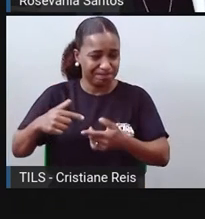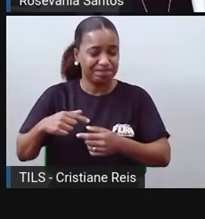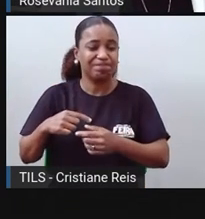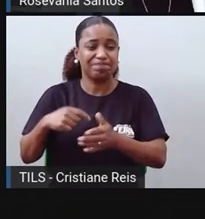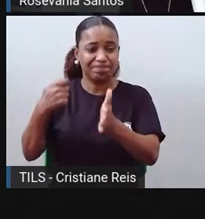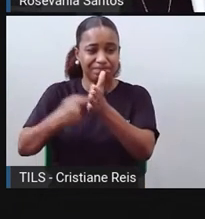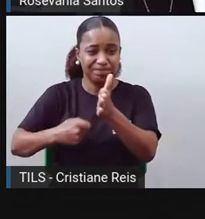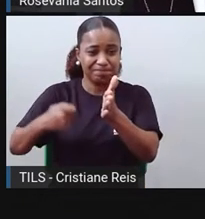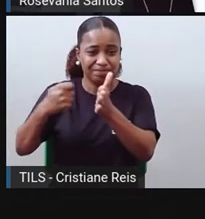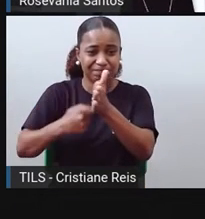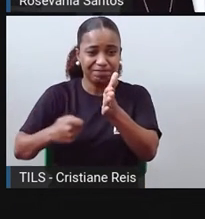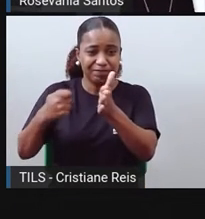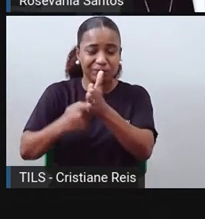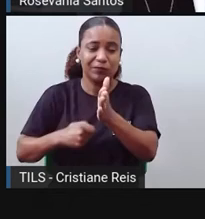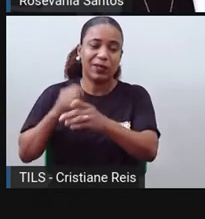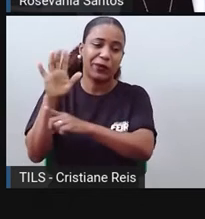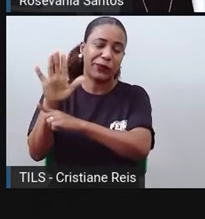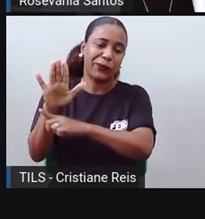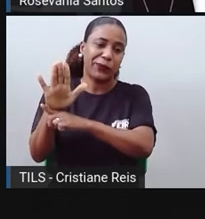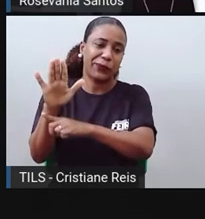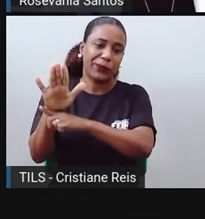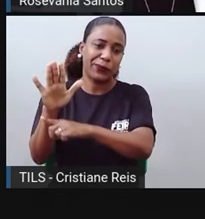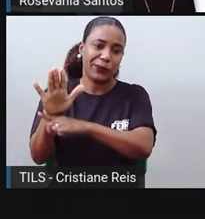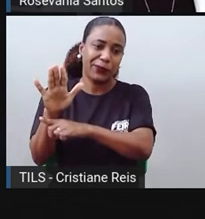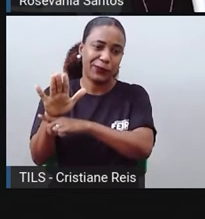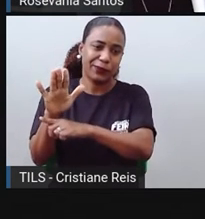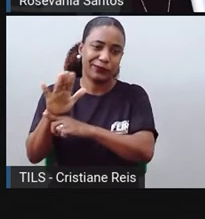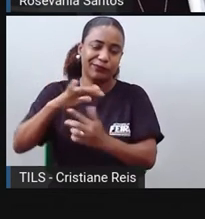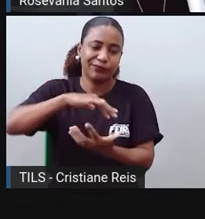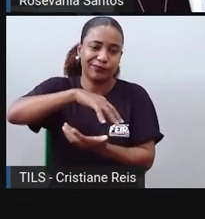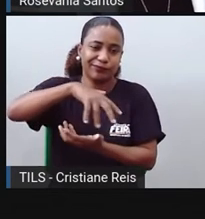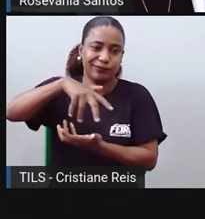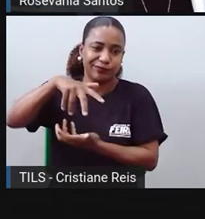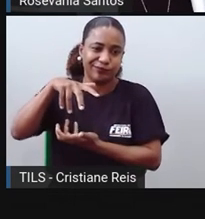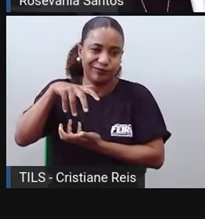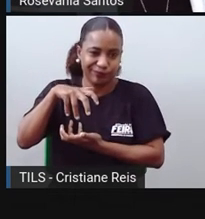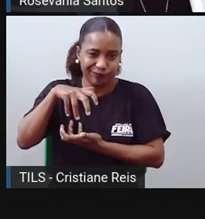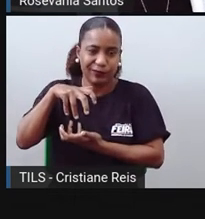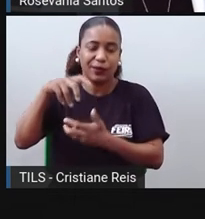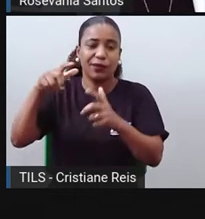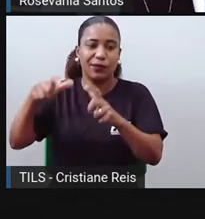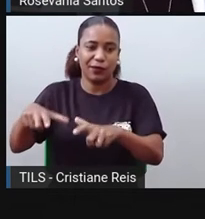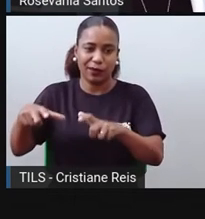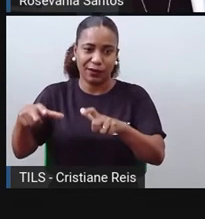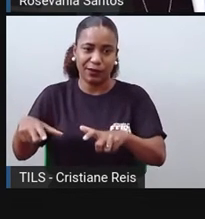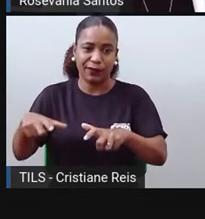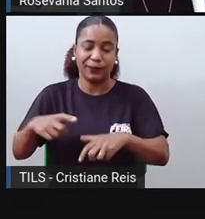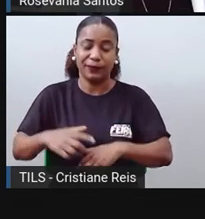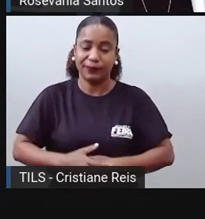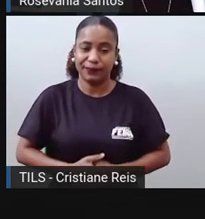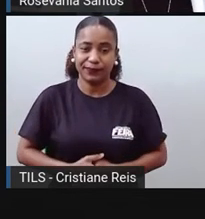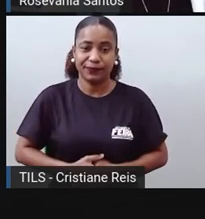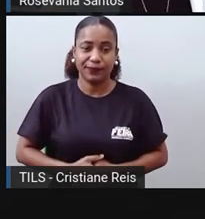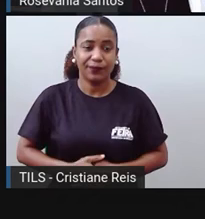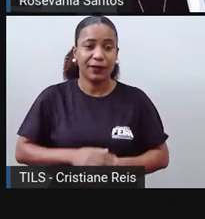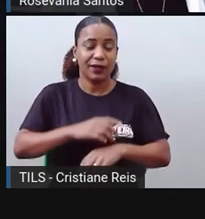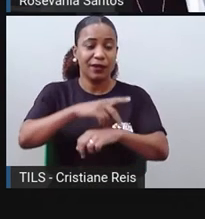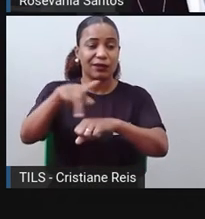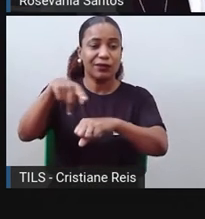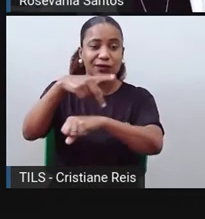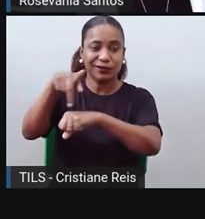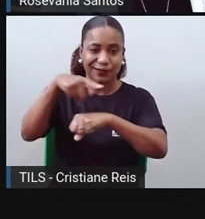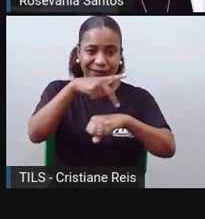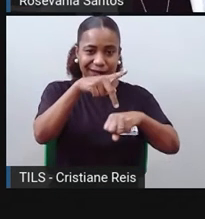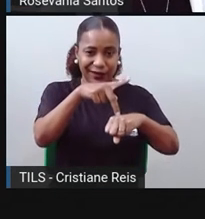a riqueza, né, que o ouro negro proporciona acaba sendo maior do que as questões ambientais. Então, os países que estão, né, nessa